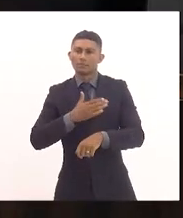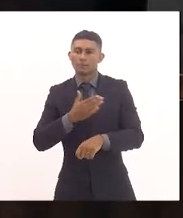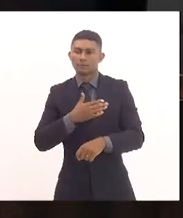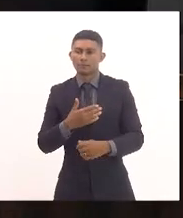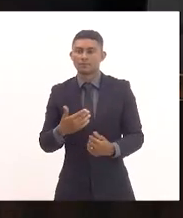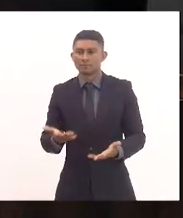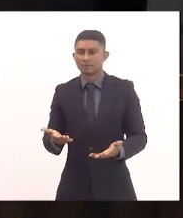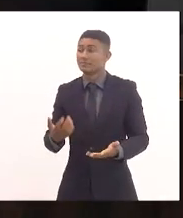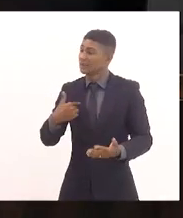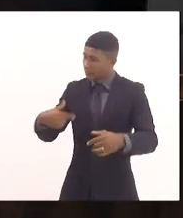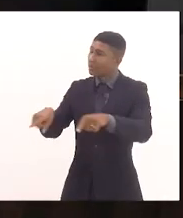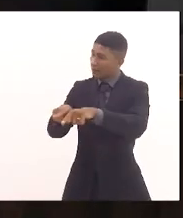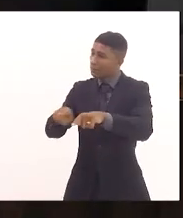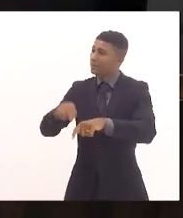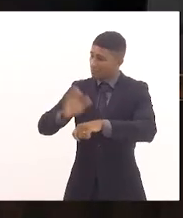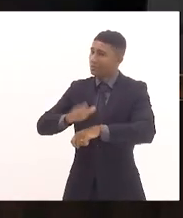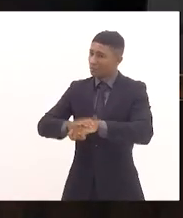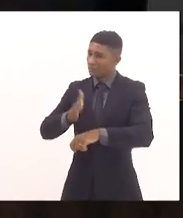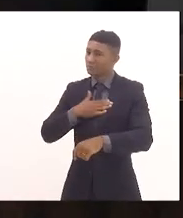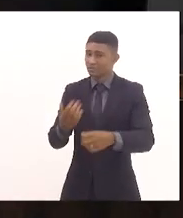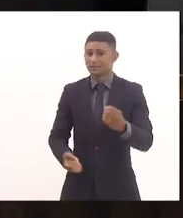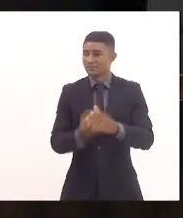nem na pauta nem no painel, mas tudo bem.